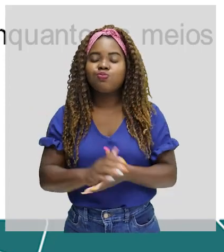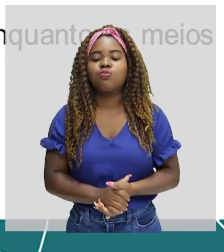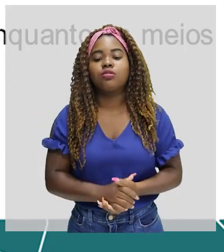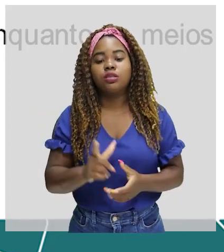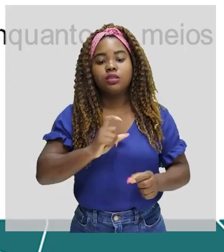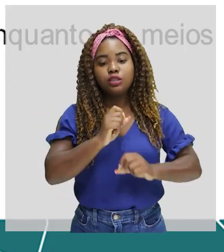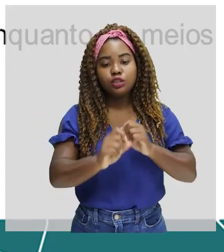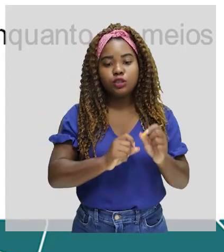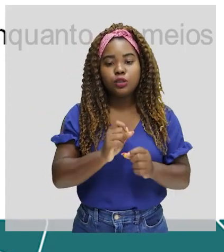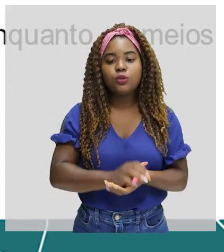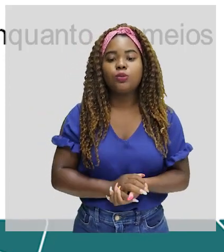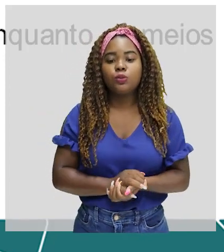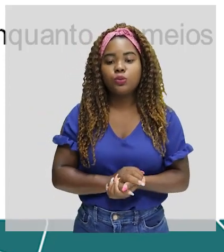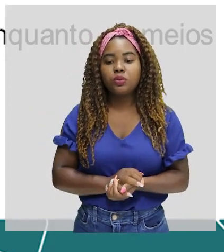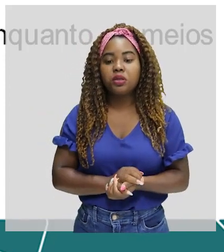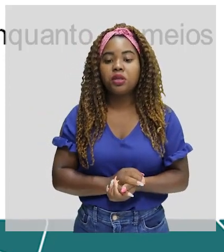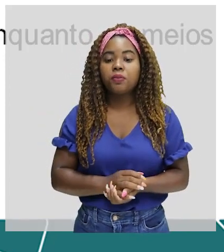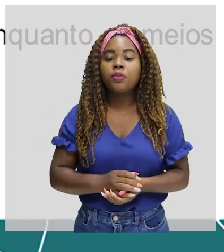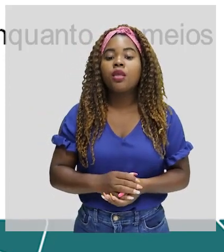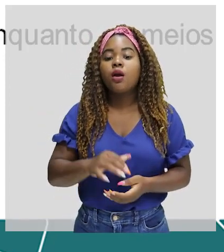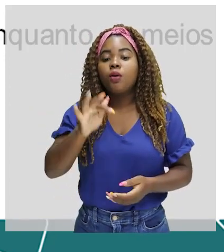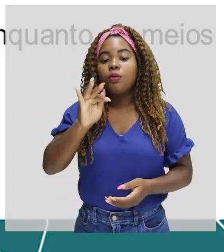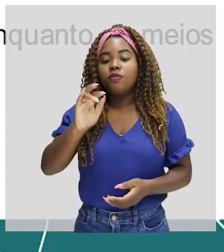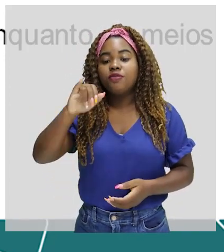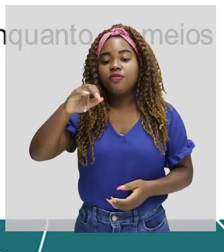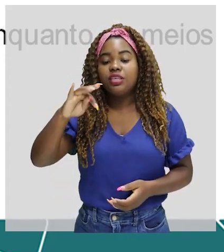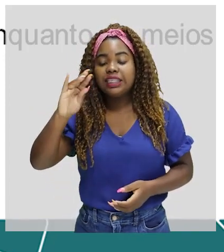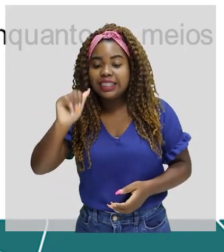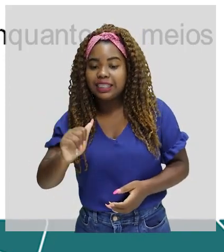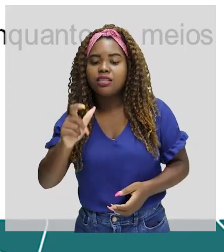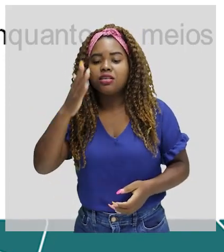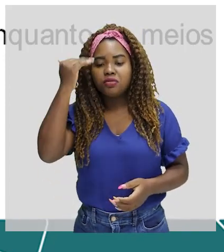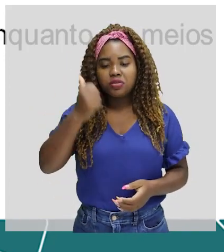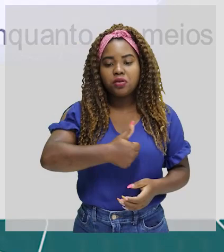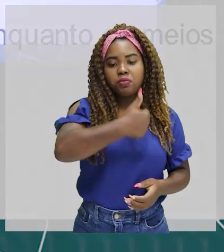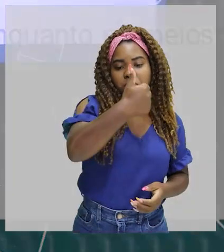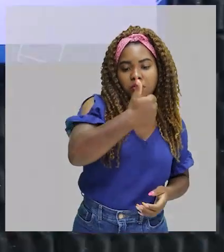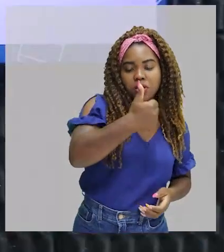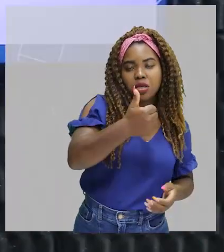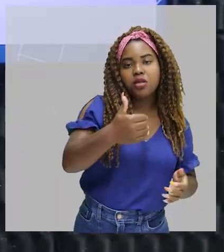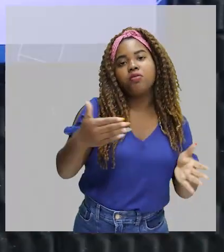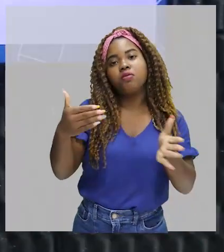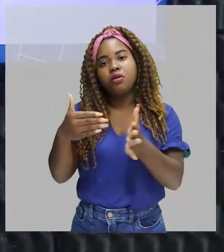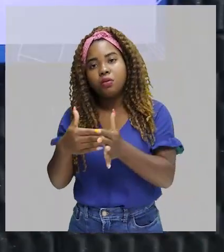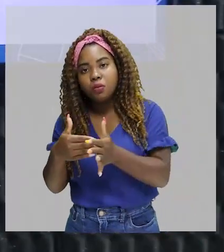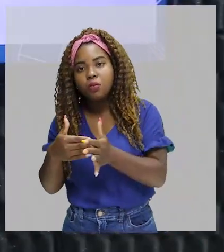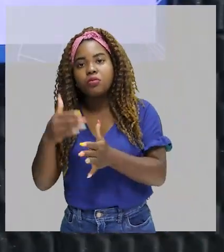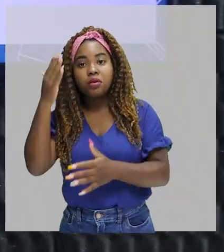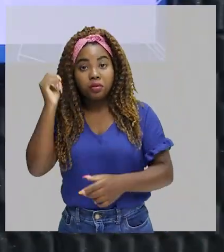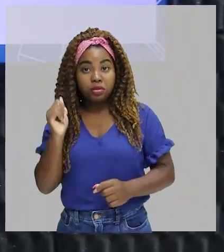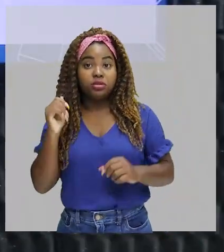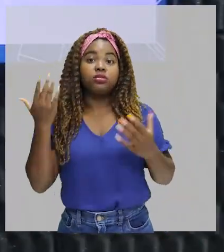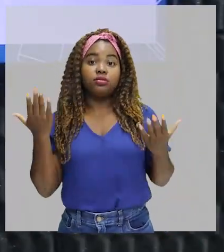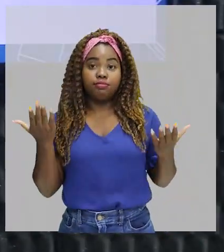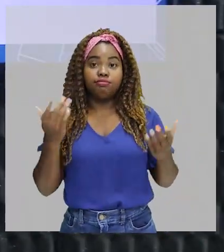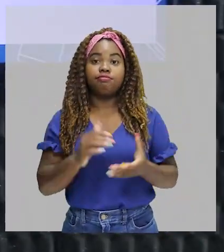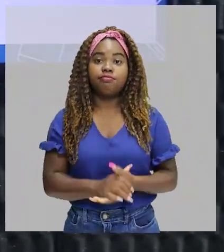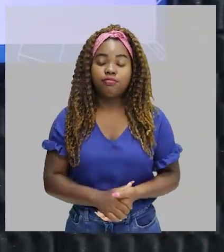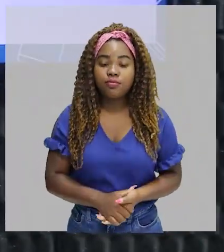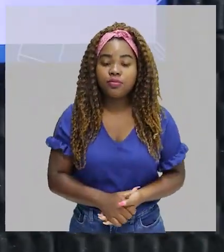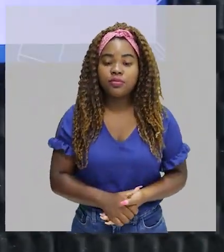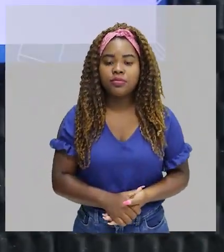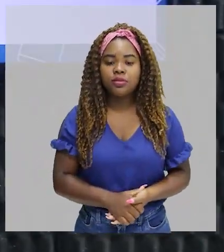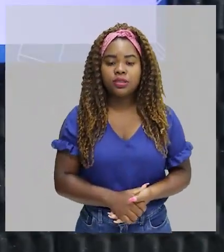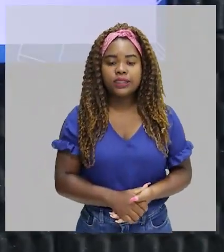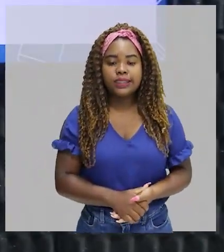uma sequência finita, ou seja, uma sequência que eu sei quem é o primeiro termo, quem eu sei quem é o último termo. E, nesse caso, quando